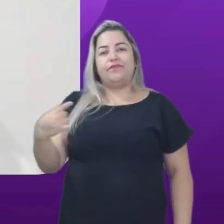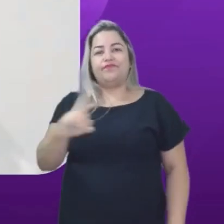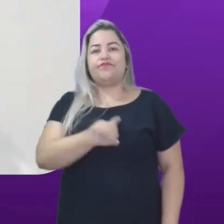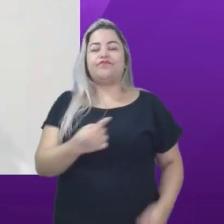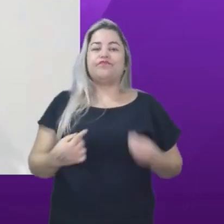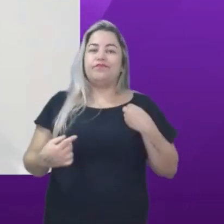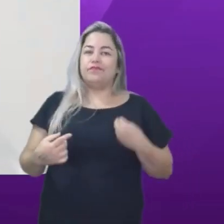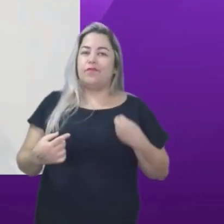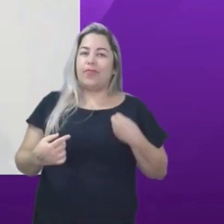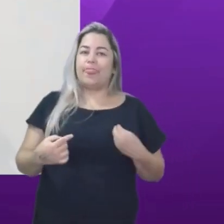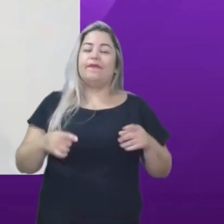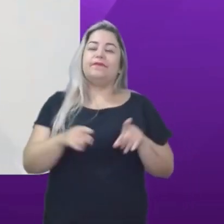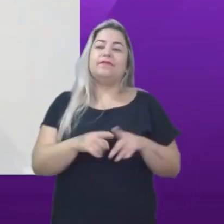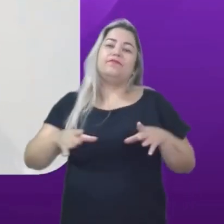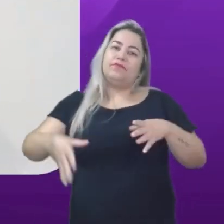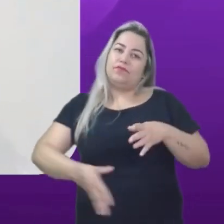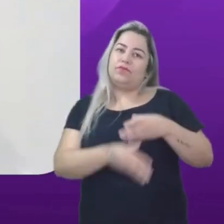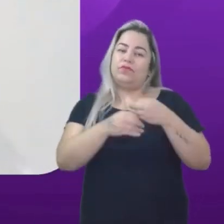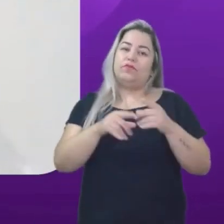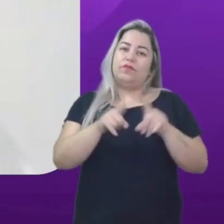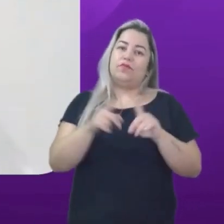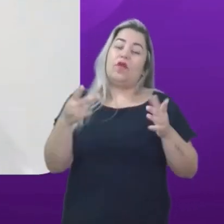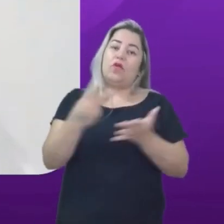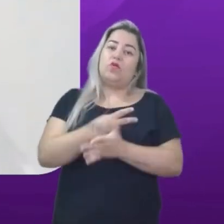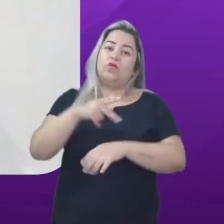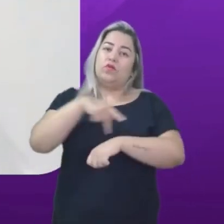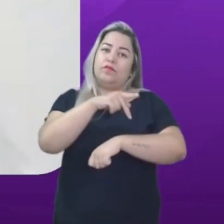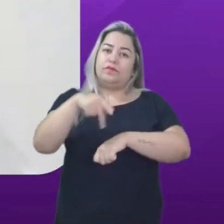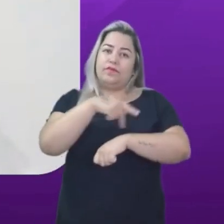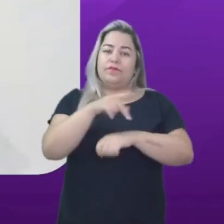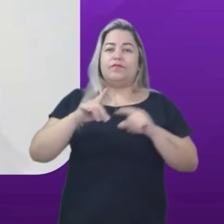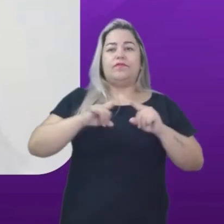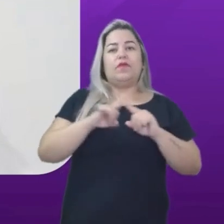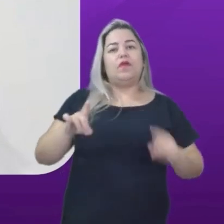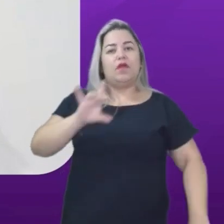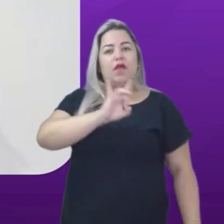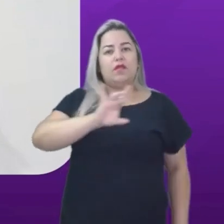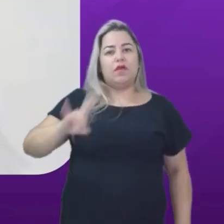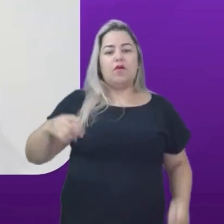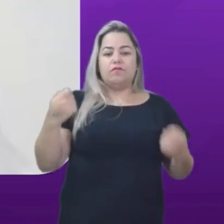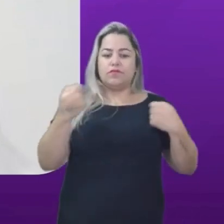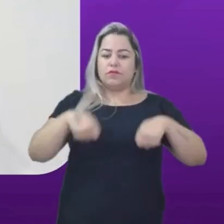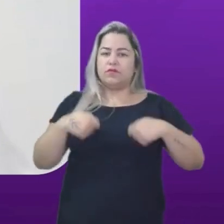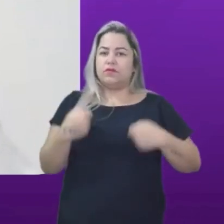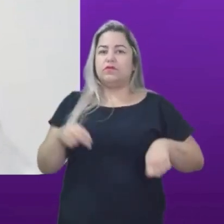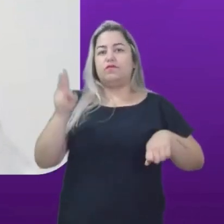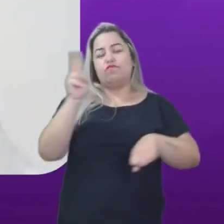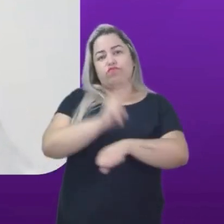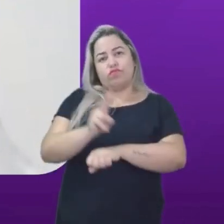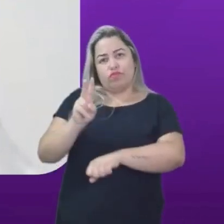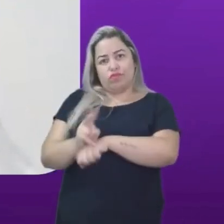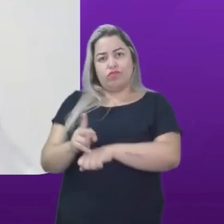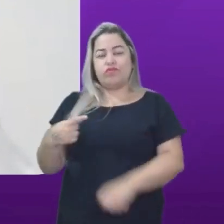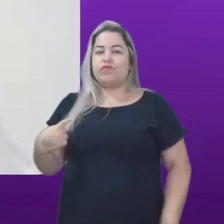aqui dizendo que vai trazer a situação do país, que passa, mas cada um precisa cuidar do seu local, de onde